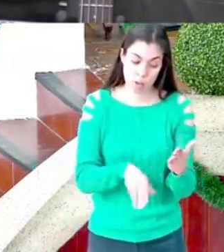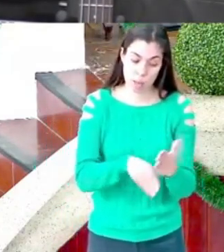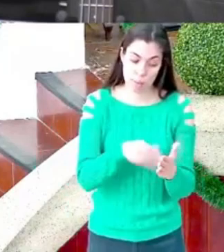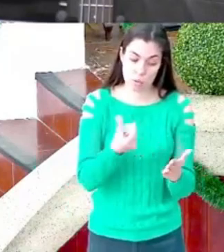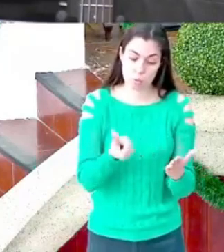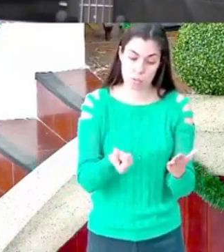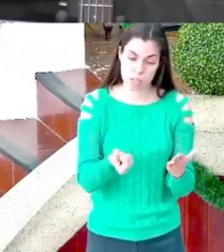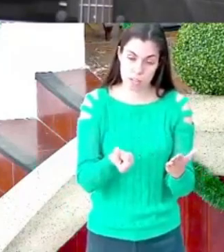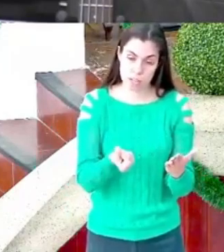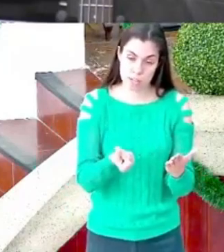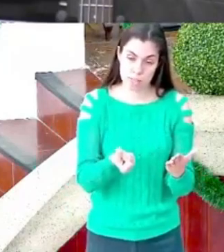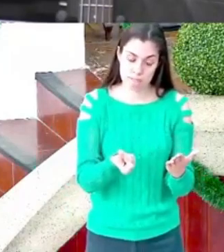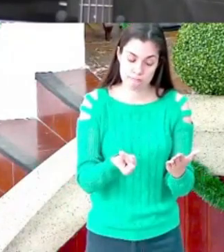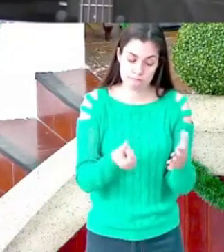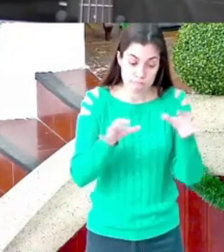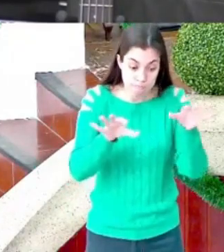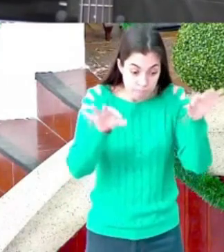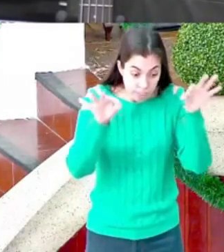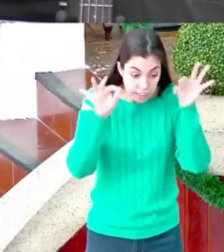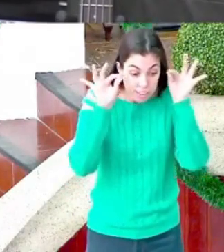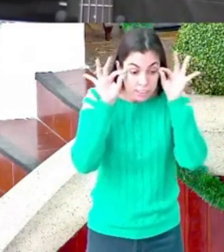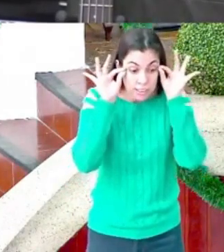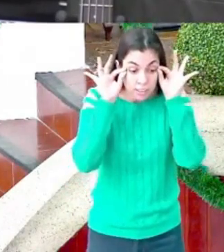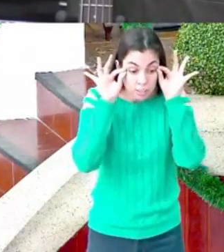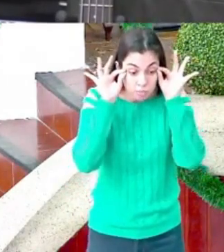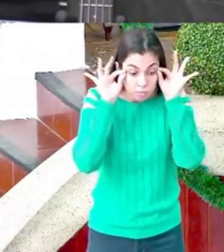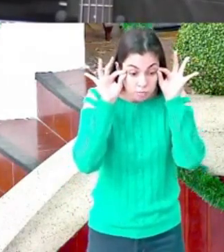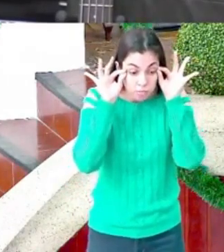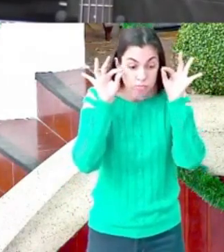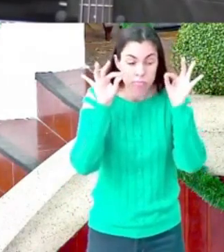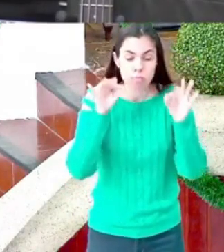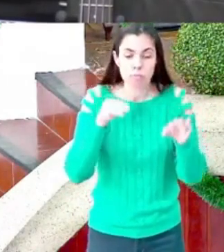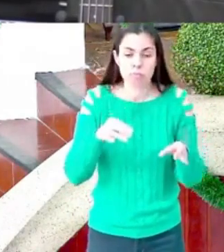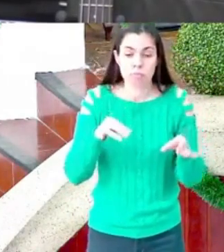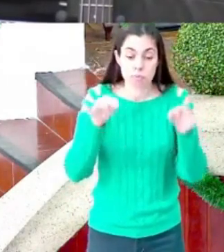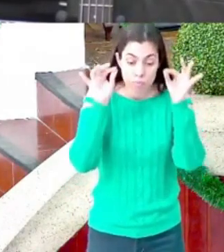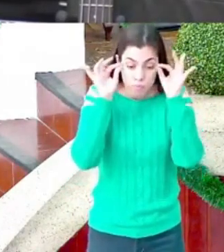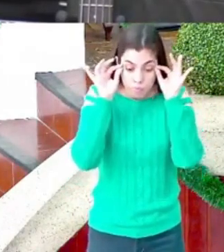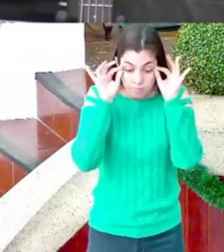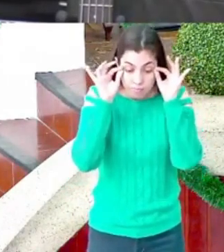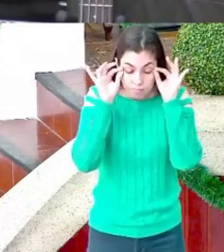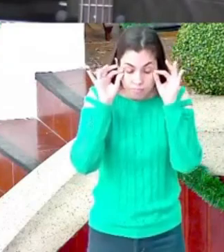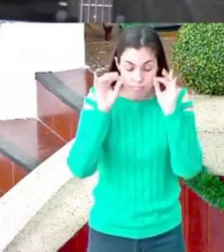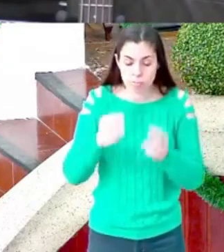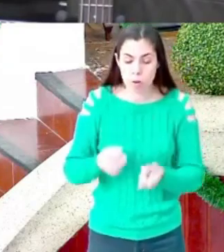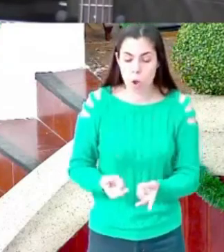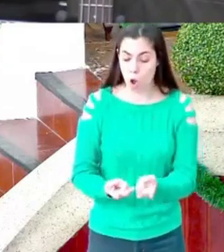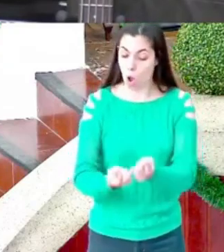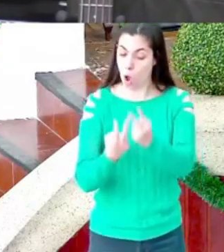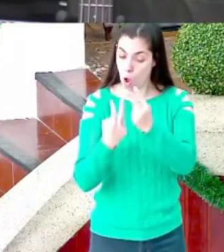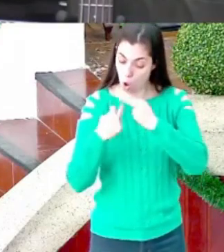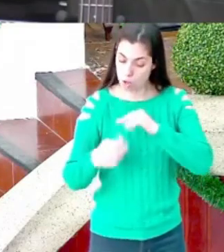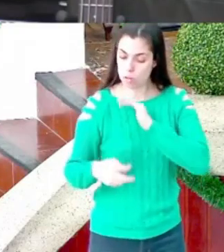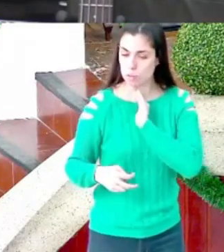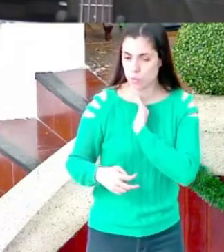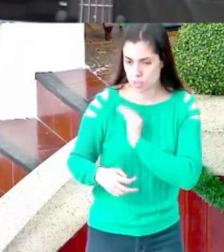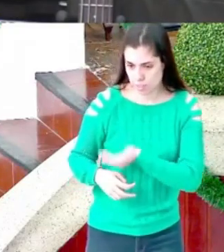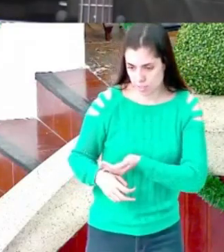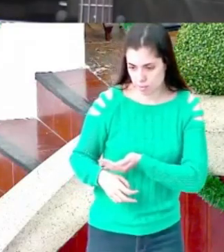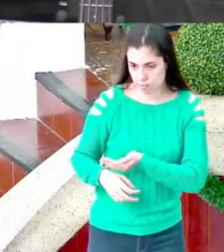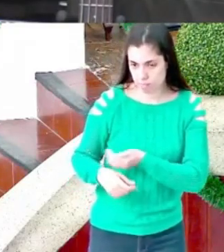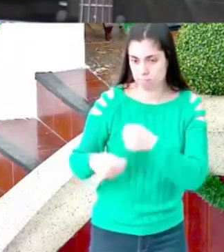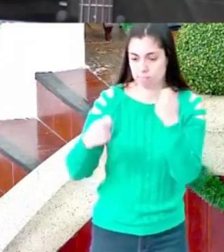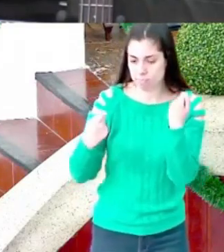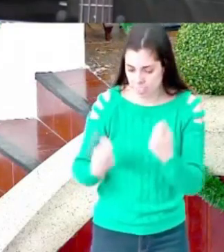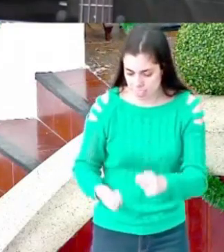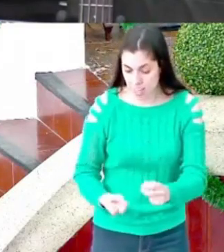do coração. O Senhor requer a nossa total devoção. Eis aqui a razão por trás deste